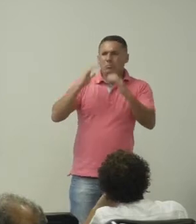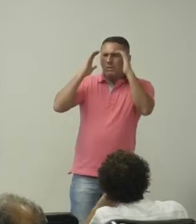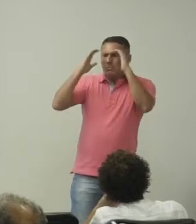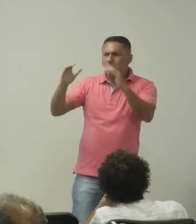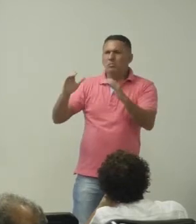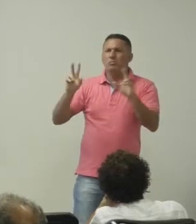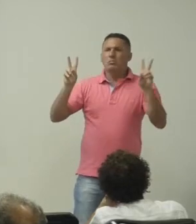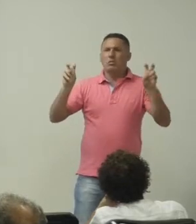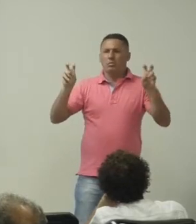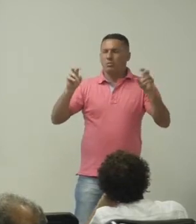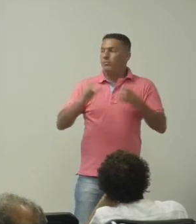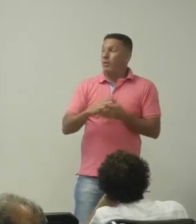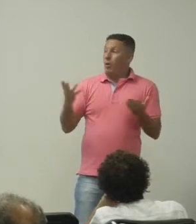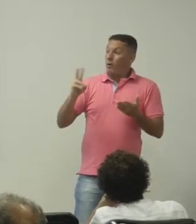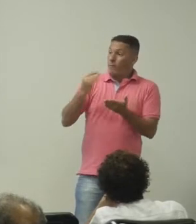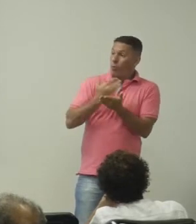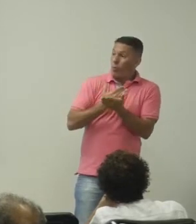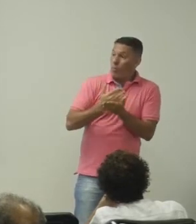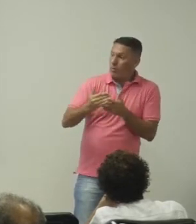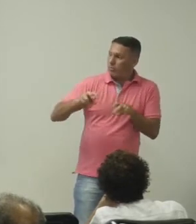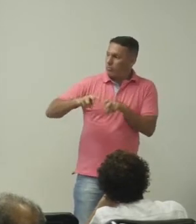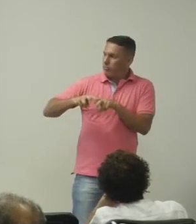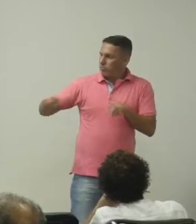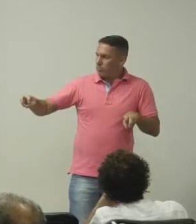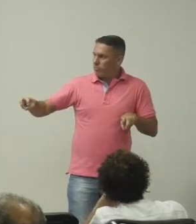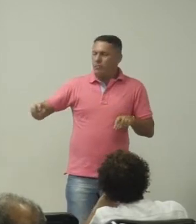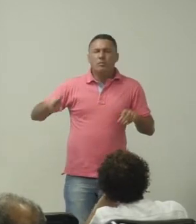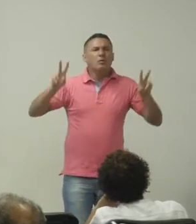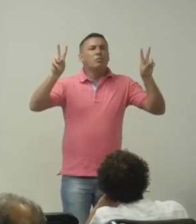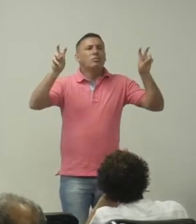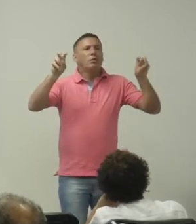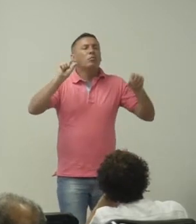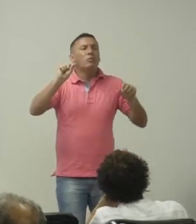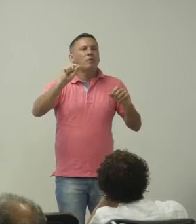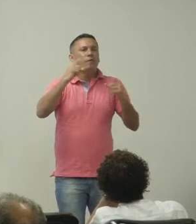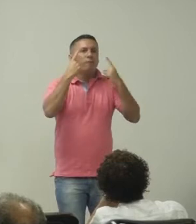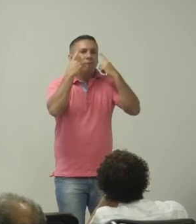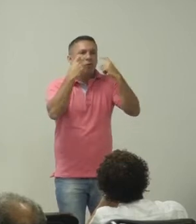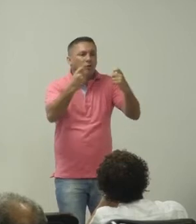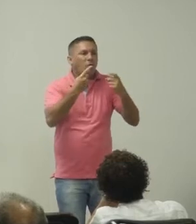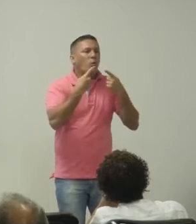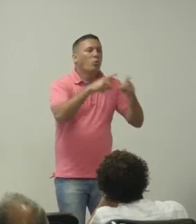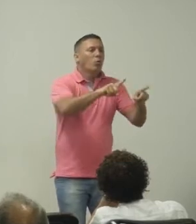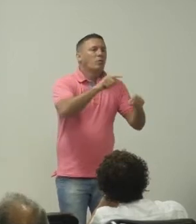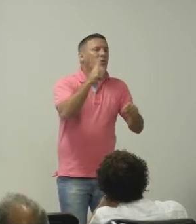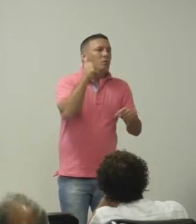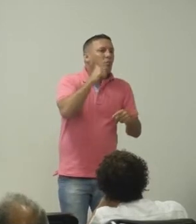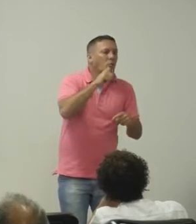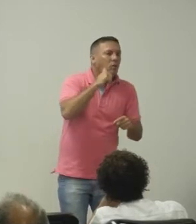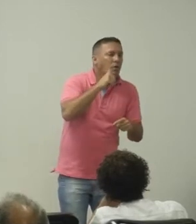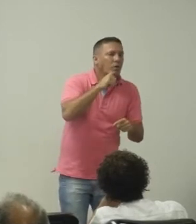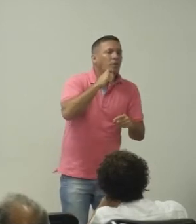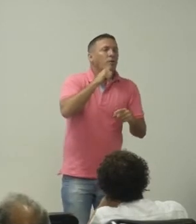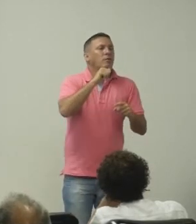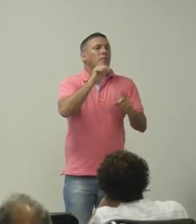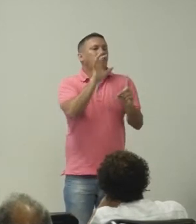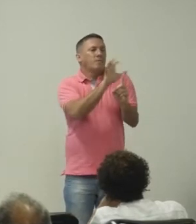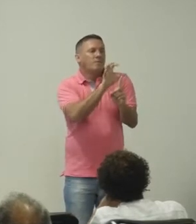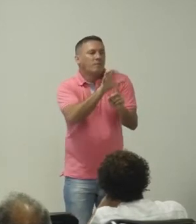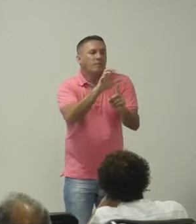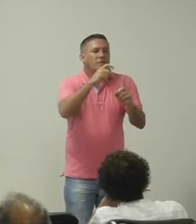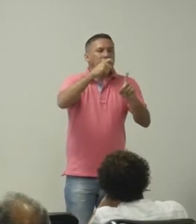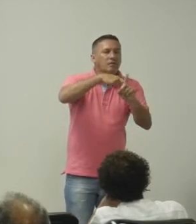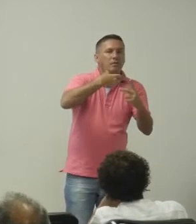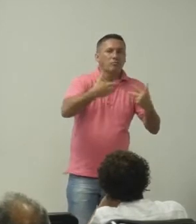dar início, então, né, a essa mesa redonda, que tem o tema Violência contra a Mulher e Assédio Sexual. E para isso eu vou convidar a colega